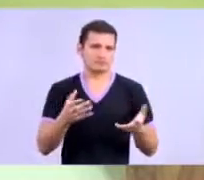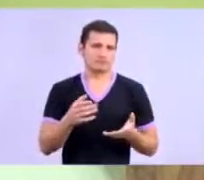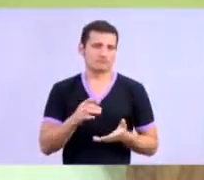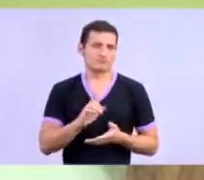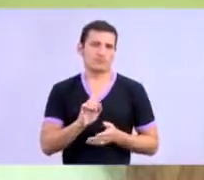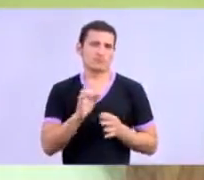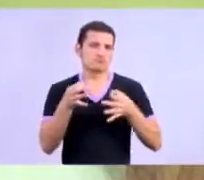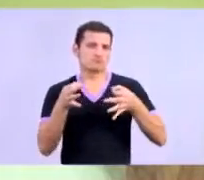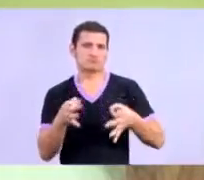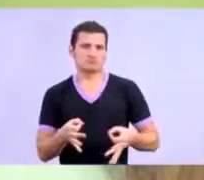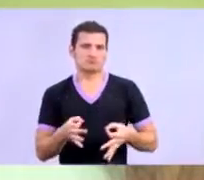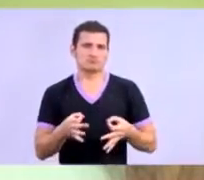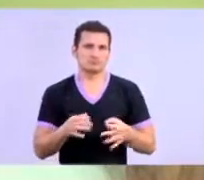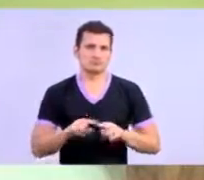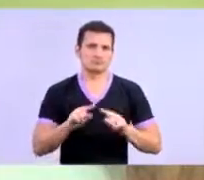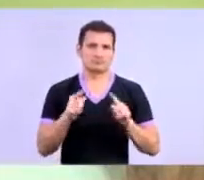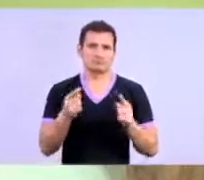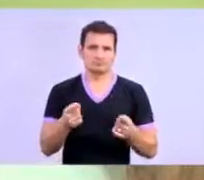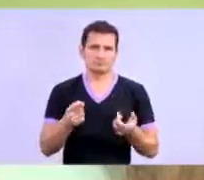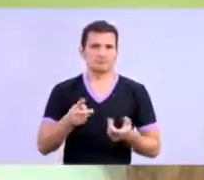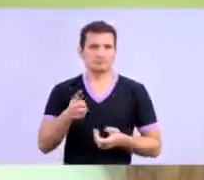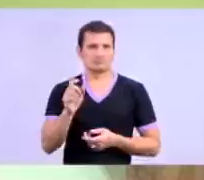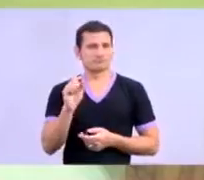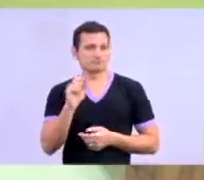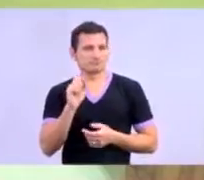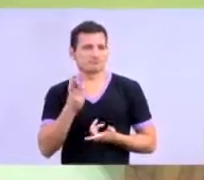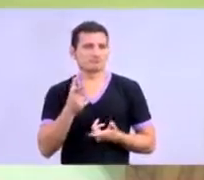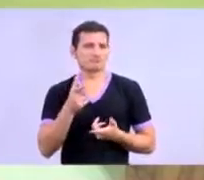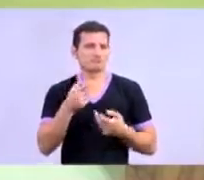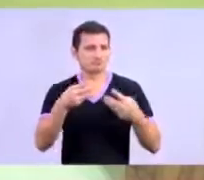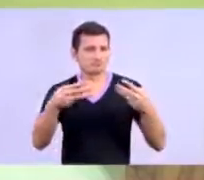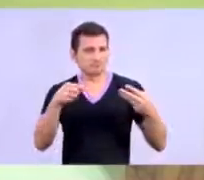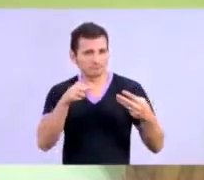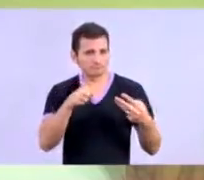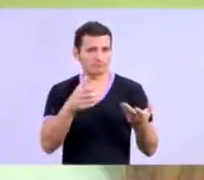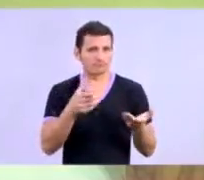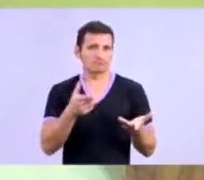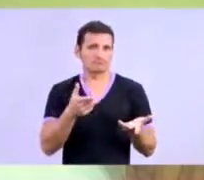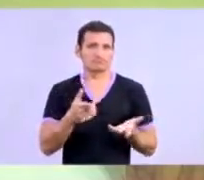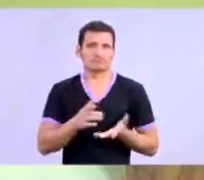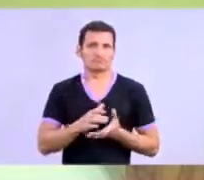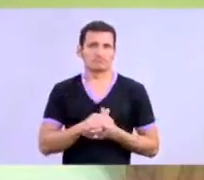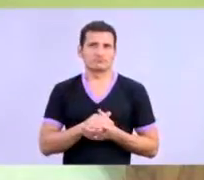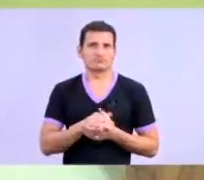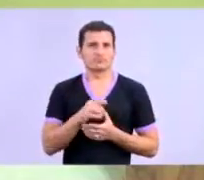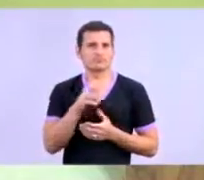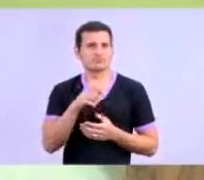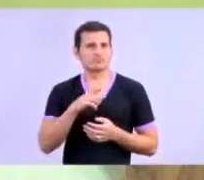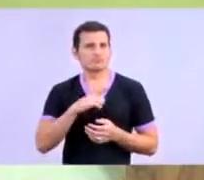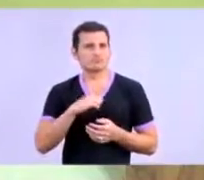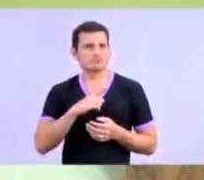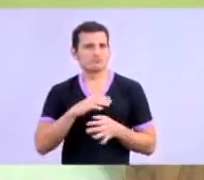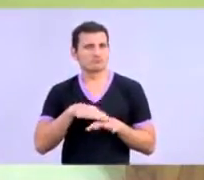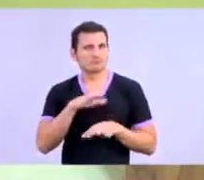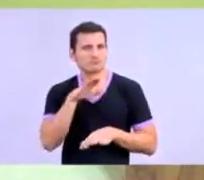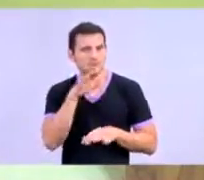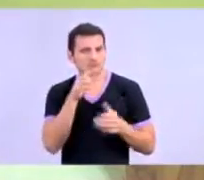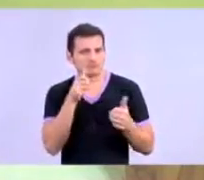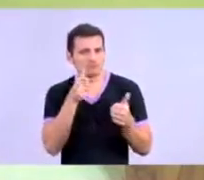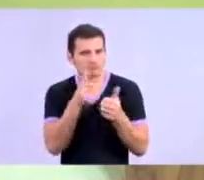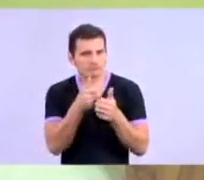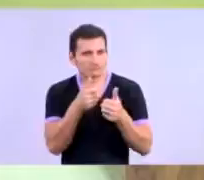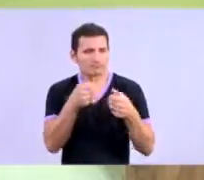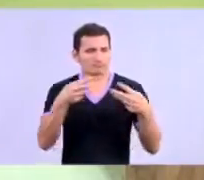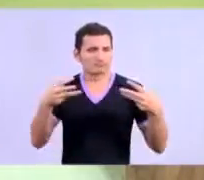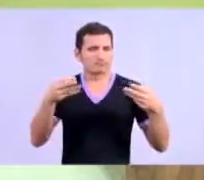né? Mas nós vamos sempre procurar que a nossa rede real, ela fique o mais próximo possível da rede ideal, que é